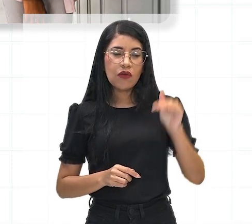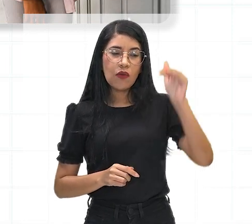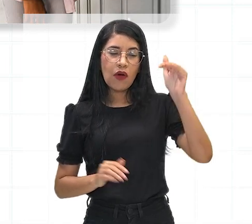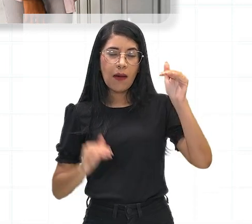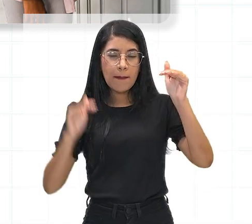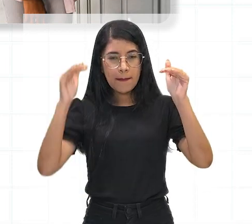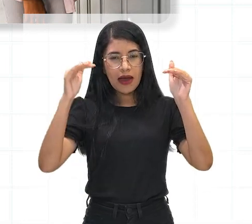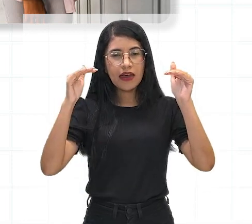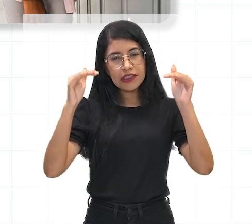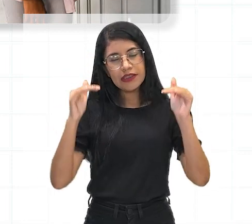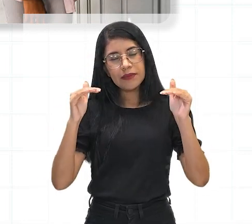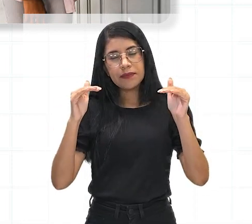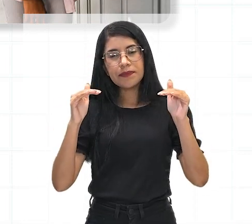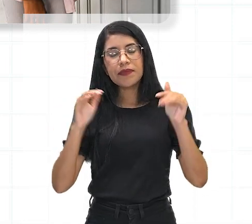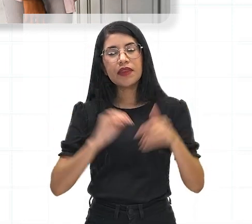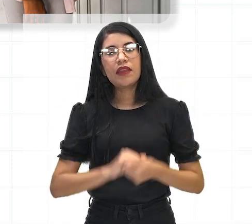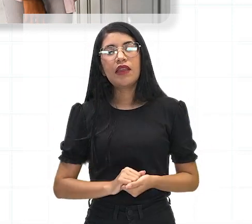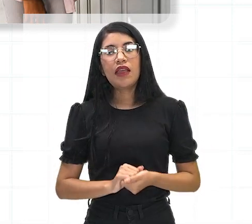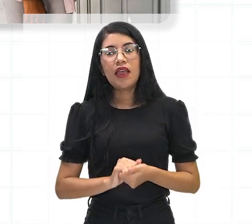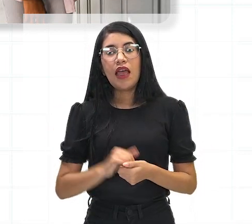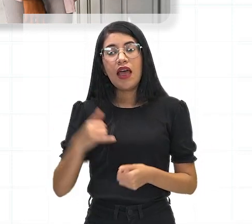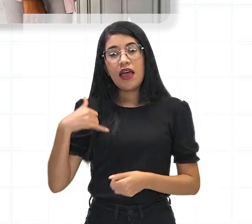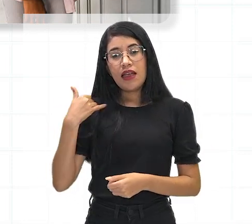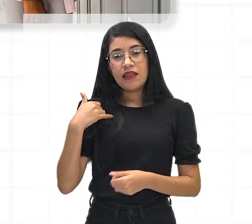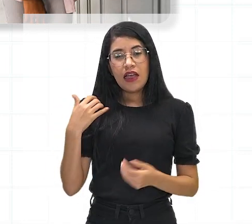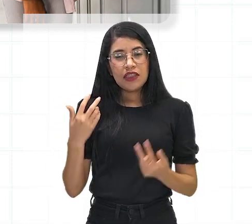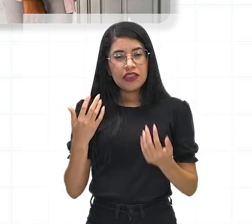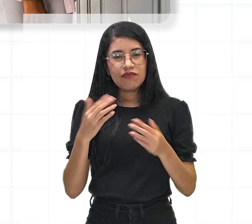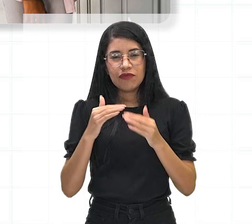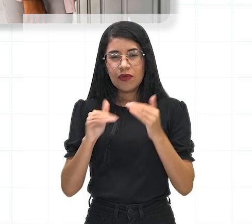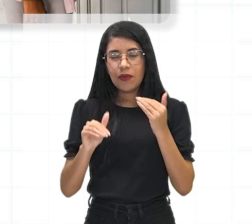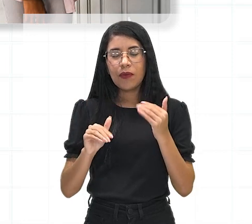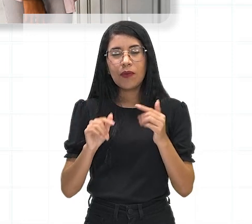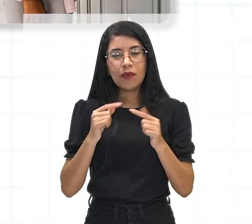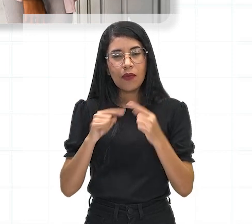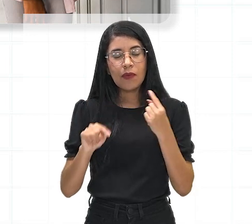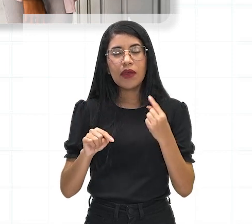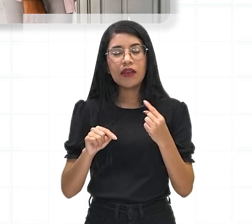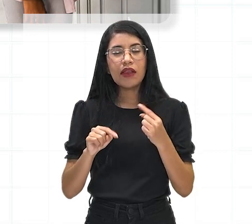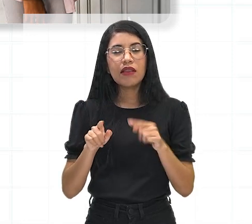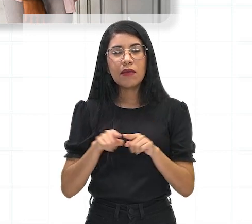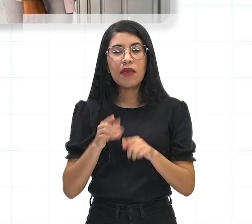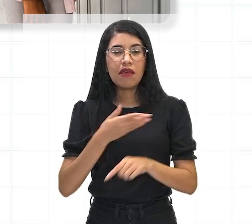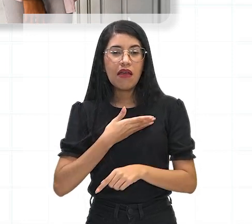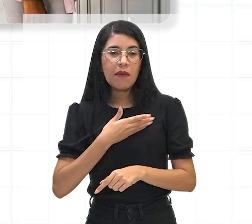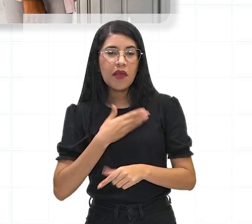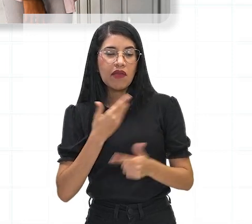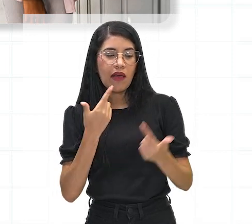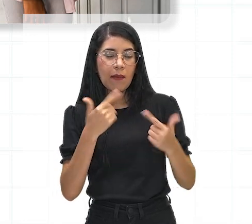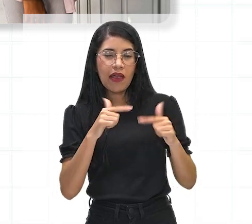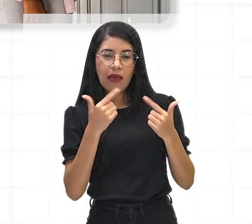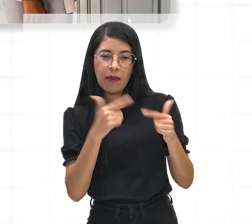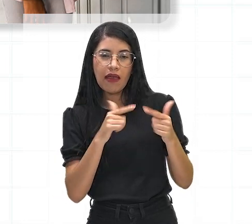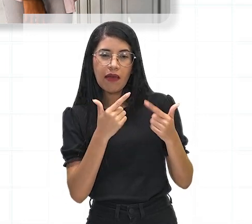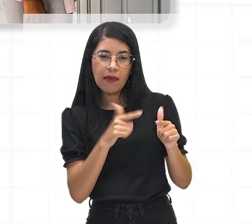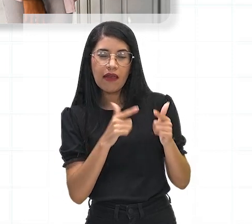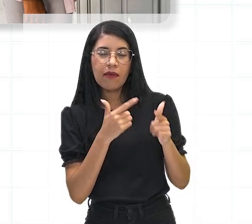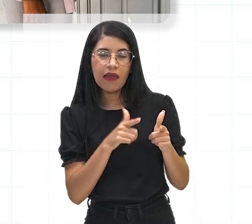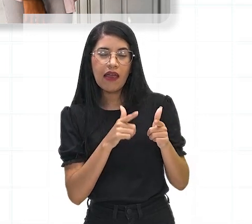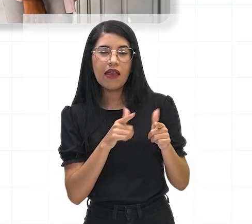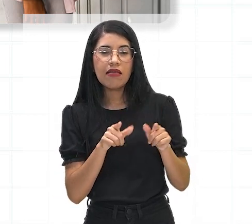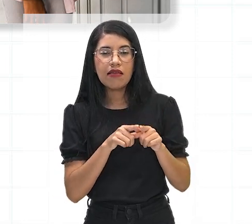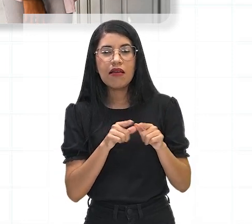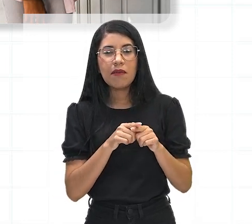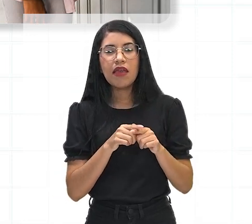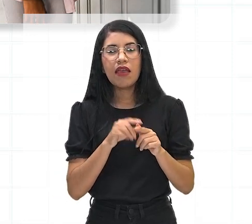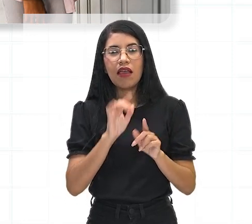estatura esperada para a idade, né? Podem ali sofrer com isso, né? Os amiguinhos ali, os colegas, ficam